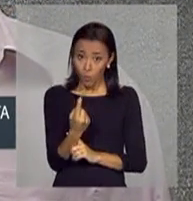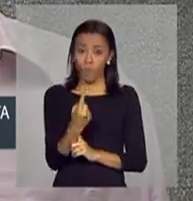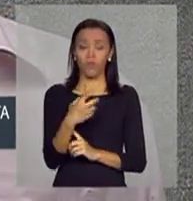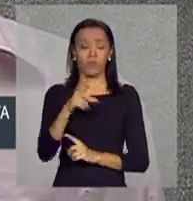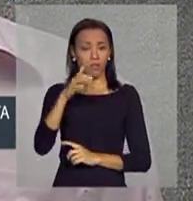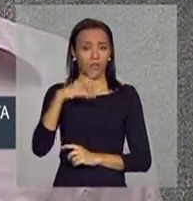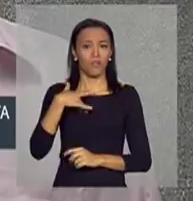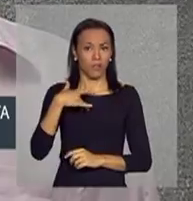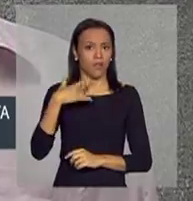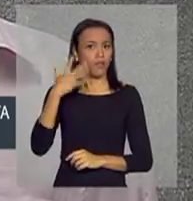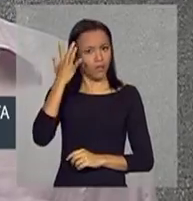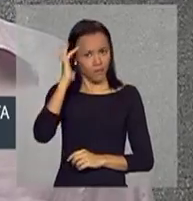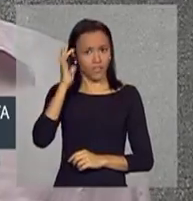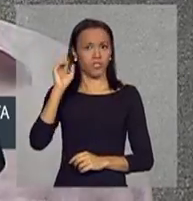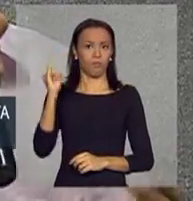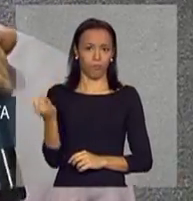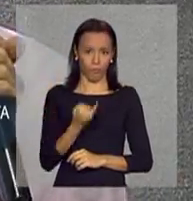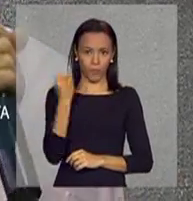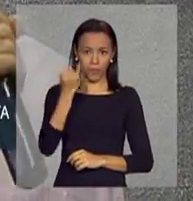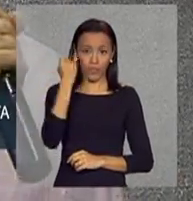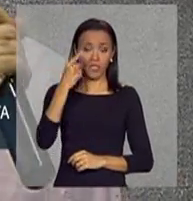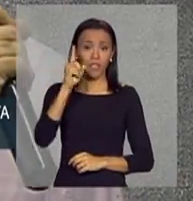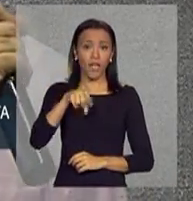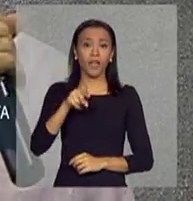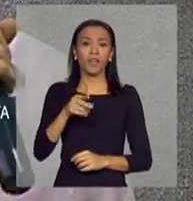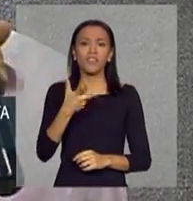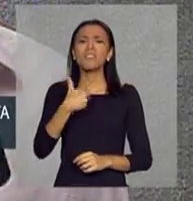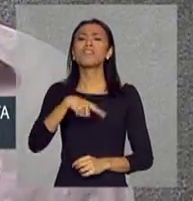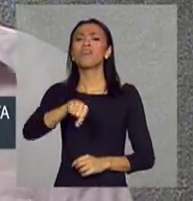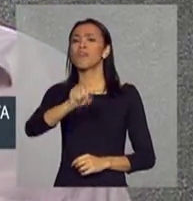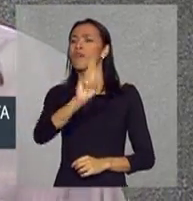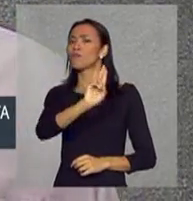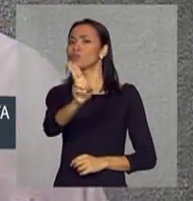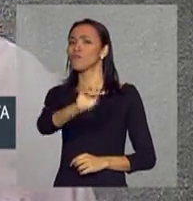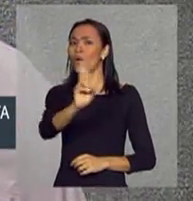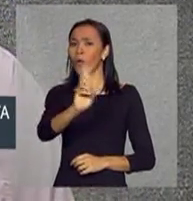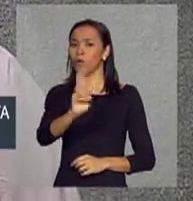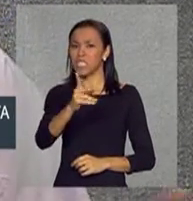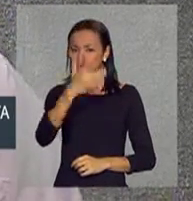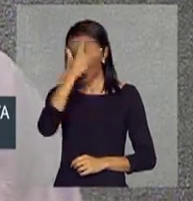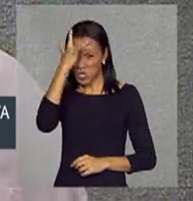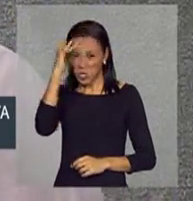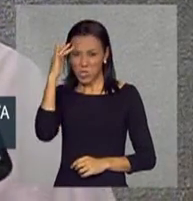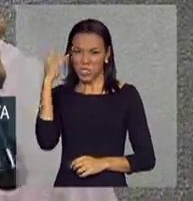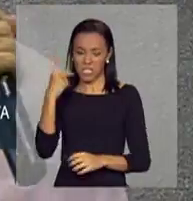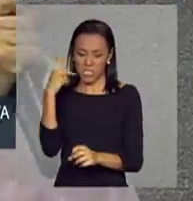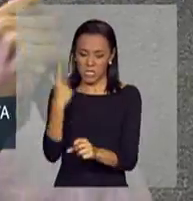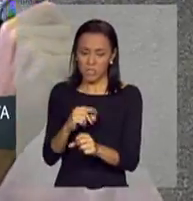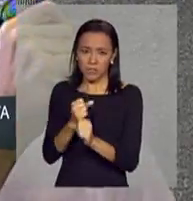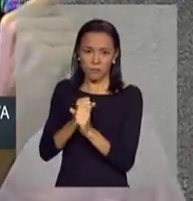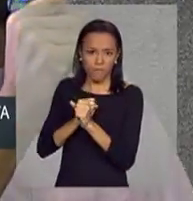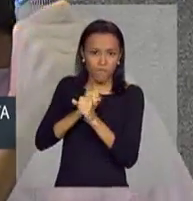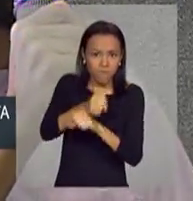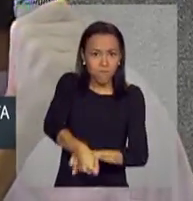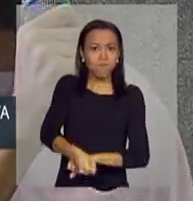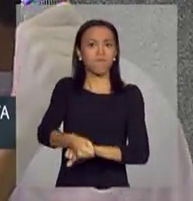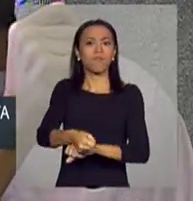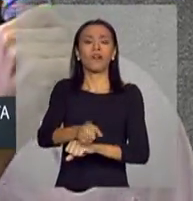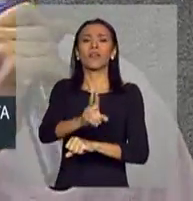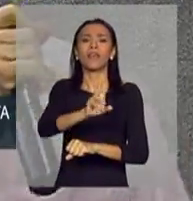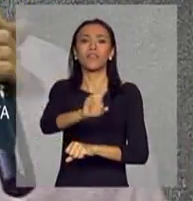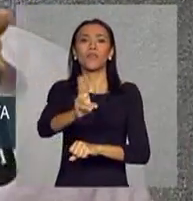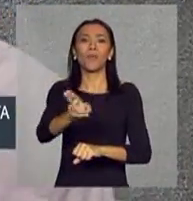muito importante, seria a revisão dos nomes que levam nomes de torturadores, nomes de praças, de pontes, de ruas, de